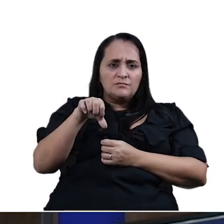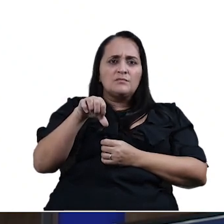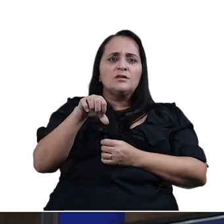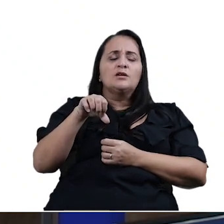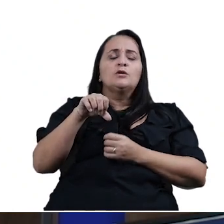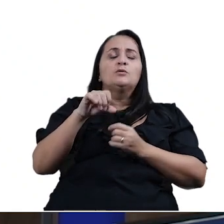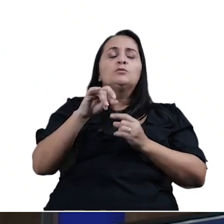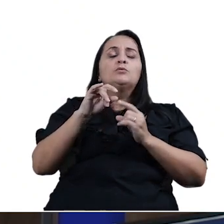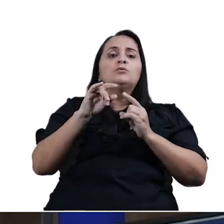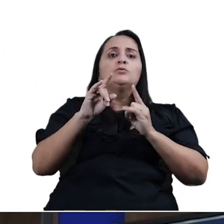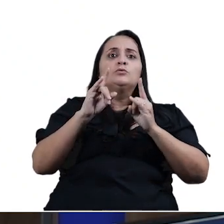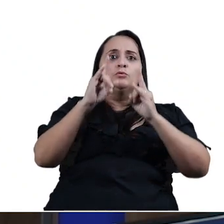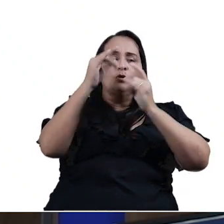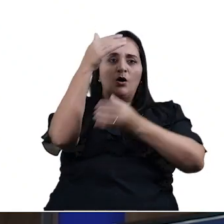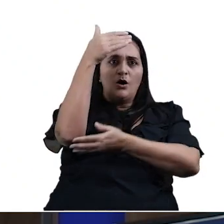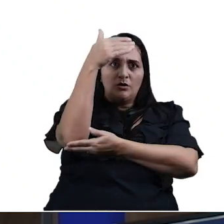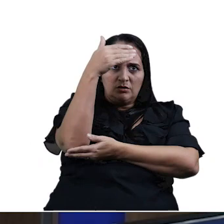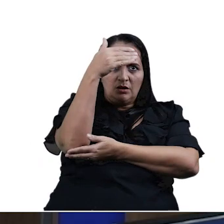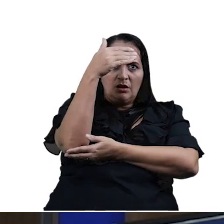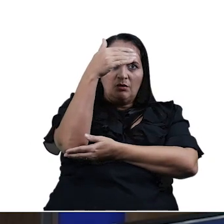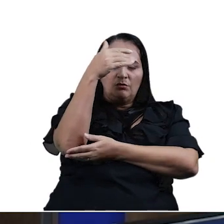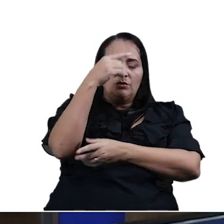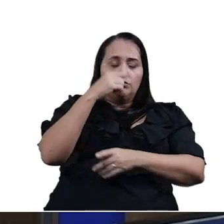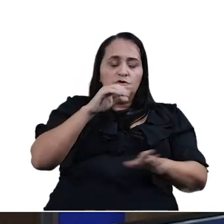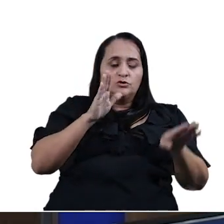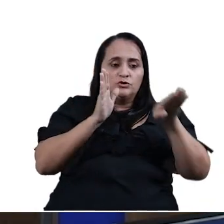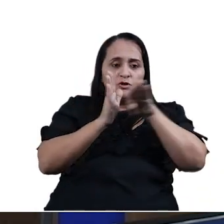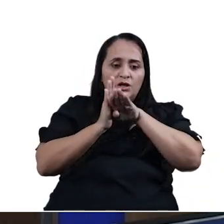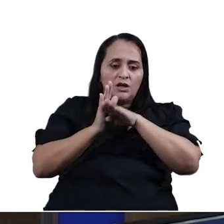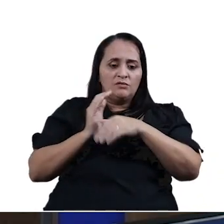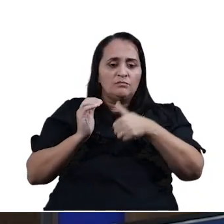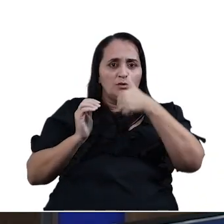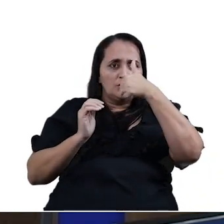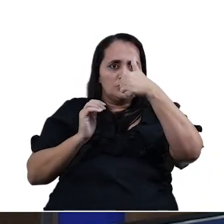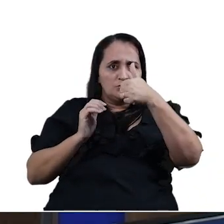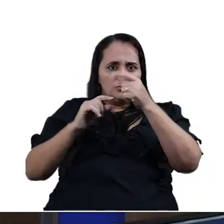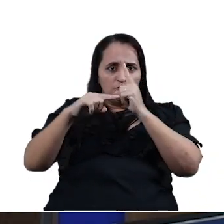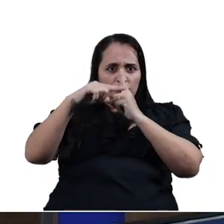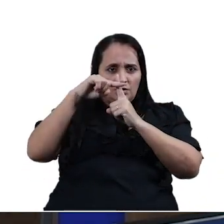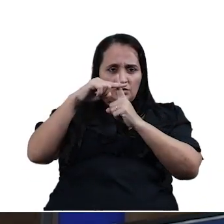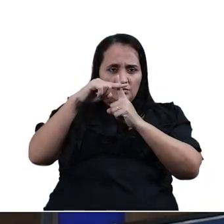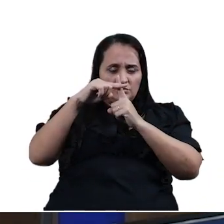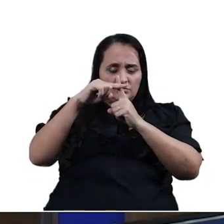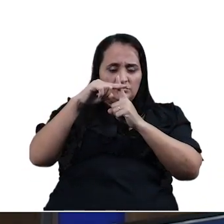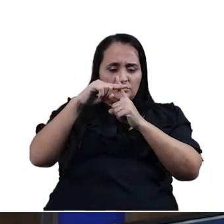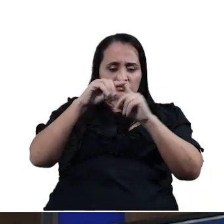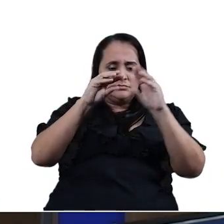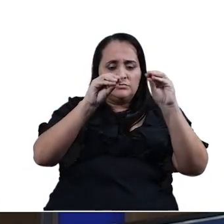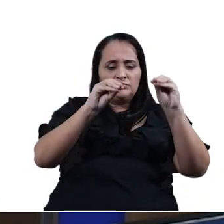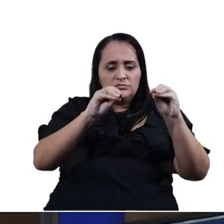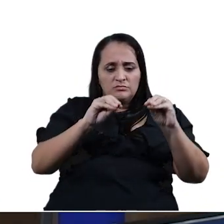hotel da unidade, e chegava mais um, o dono do hotel